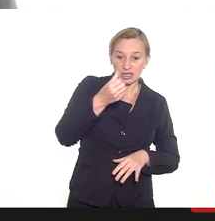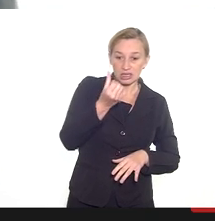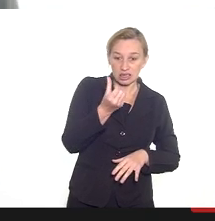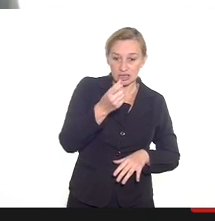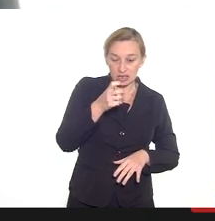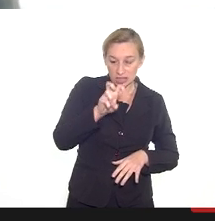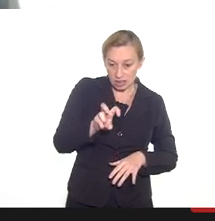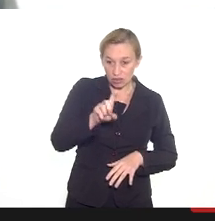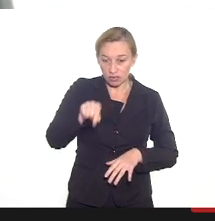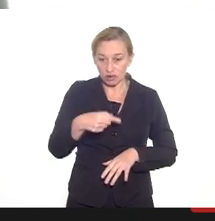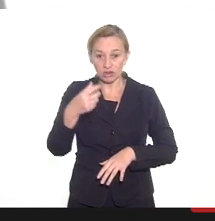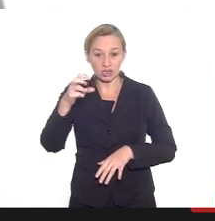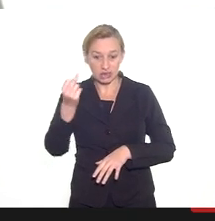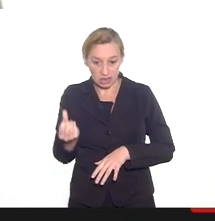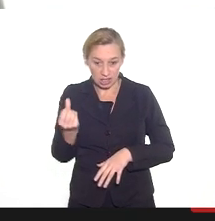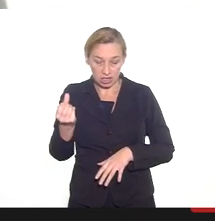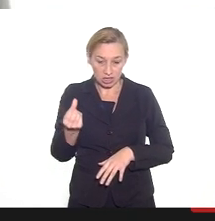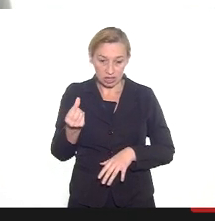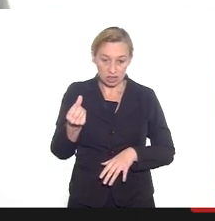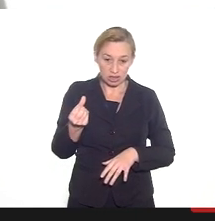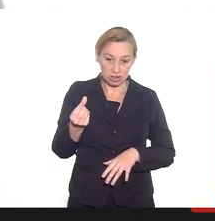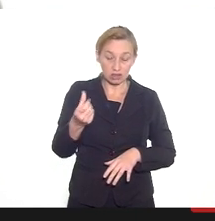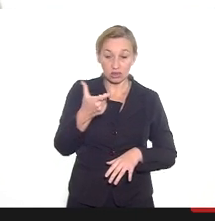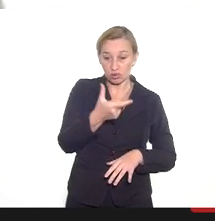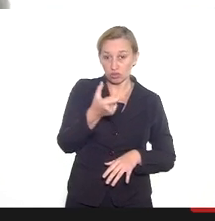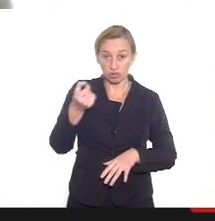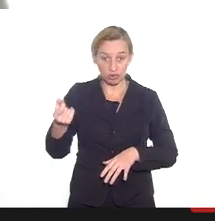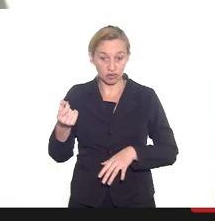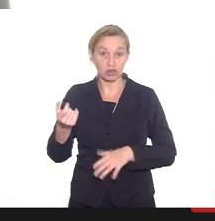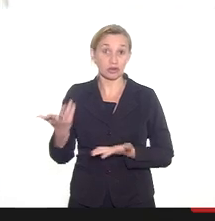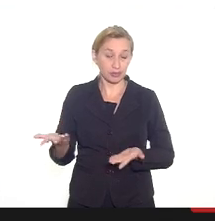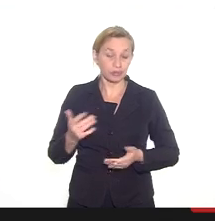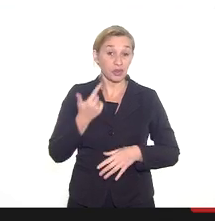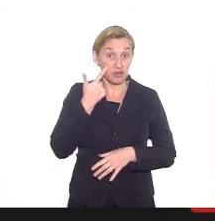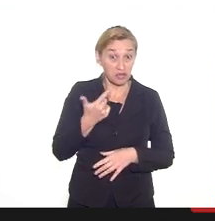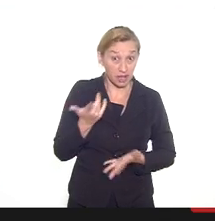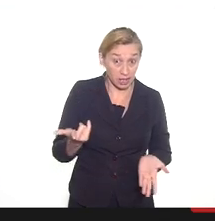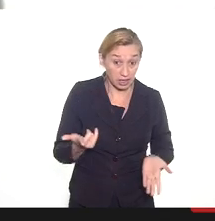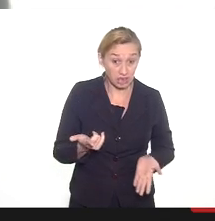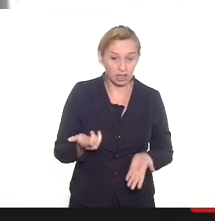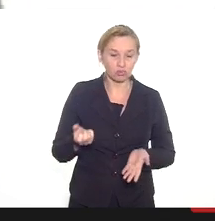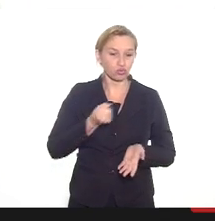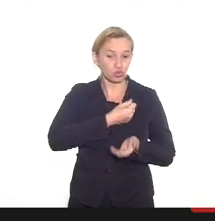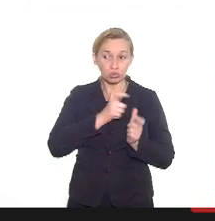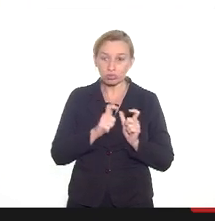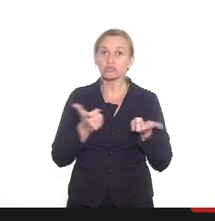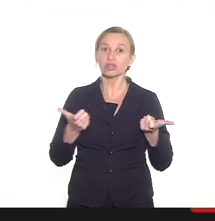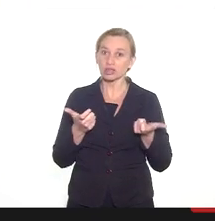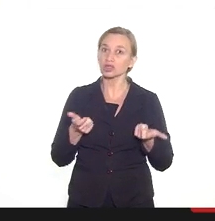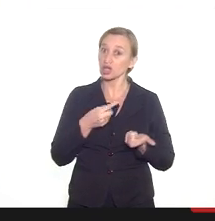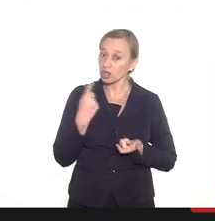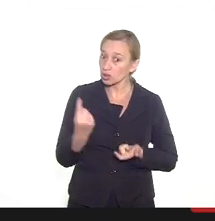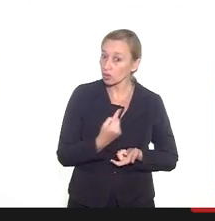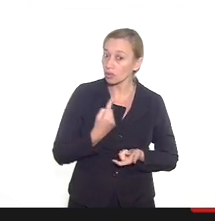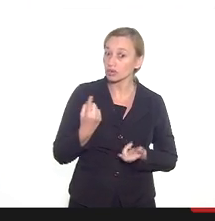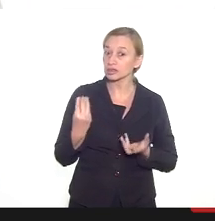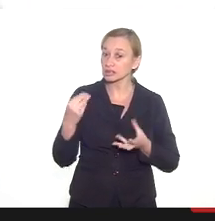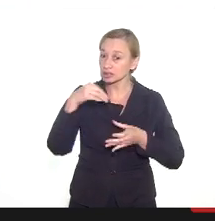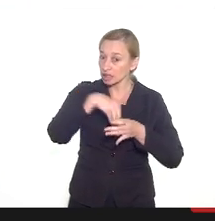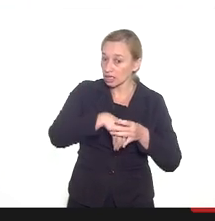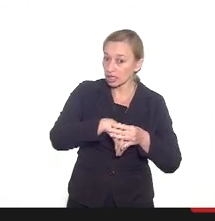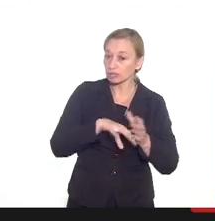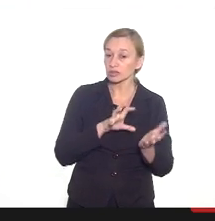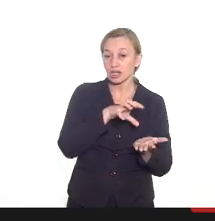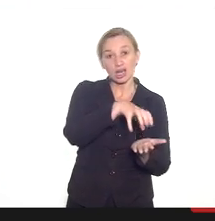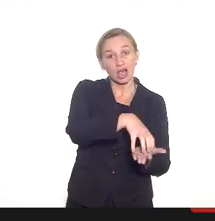65,6% em 2020. Né? Revelando aí uma situação que nós... Que integramos a